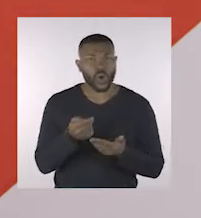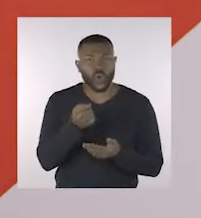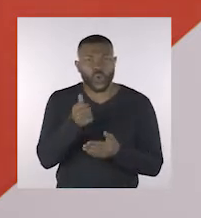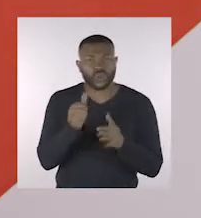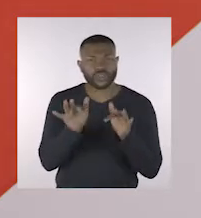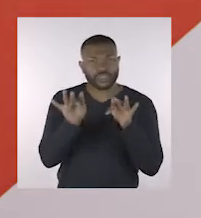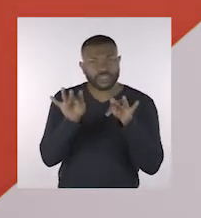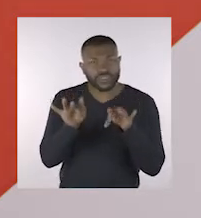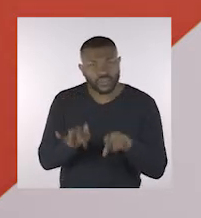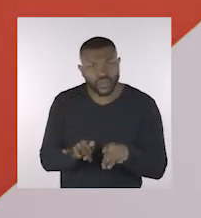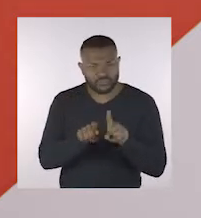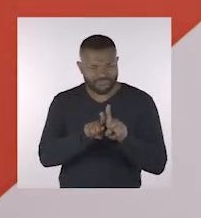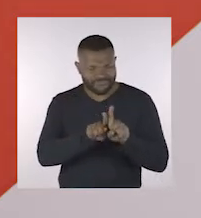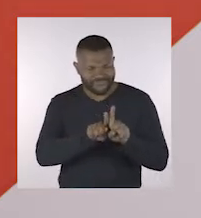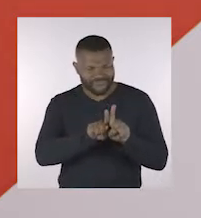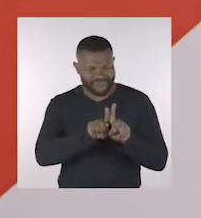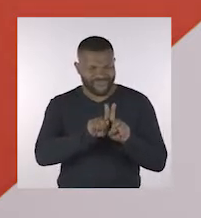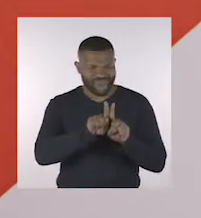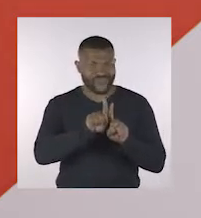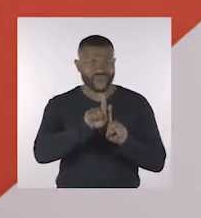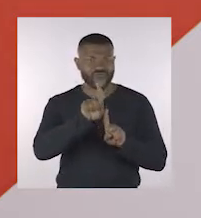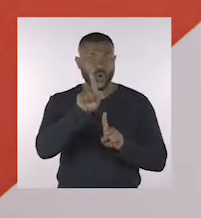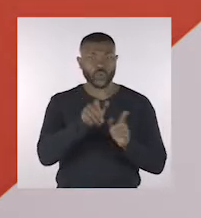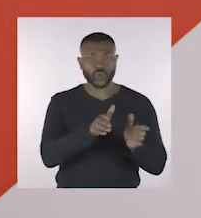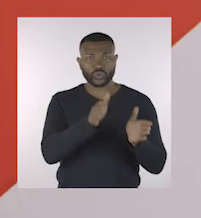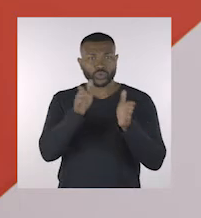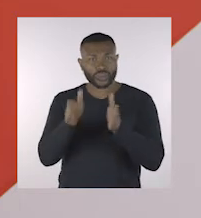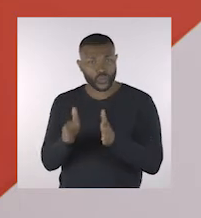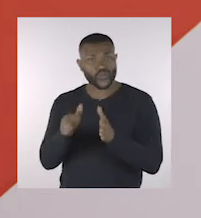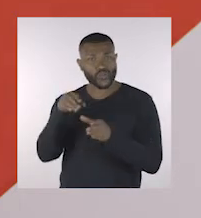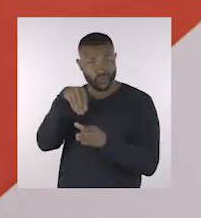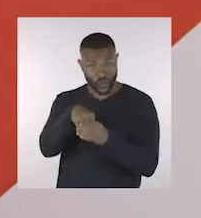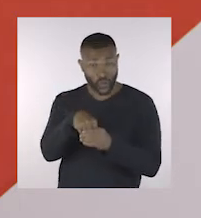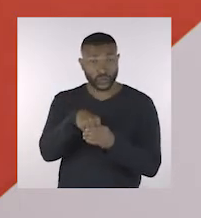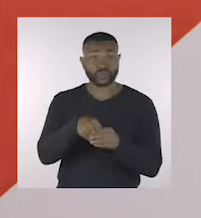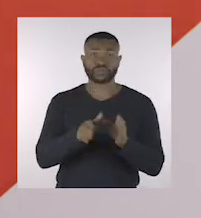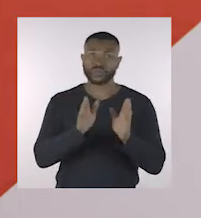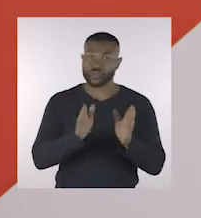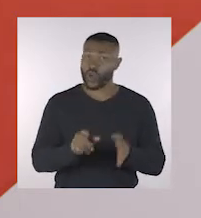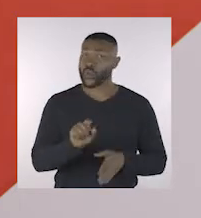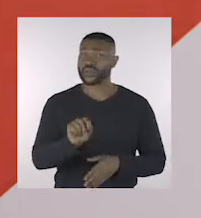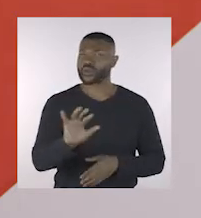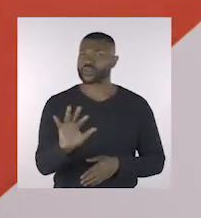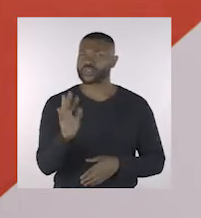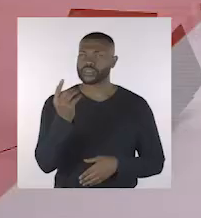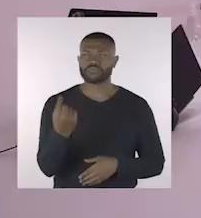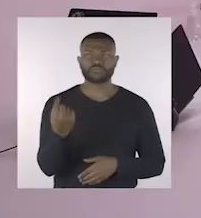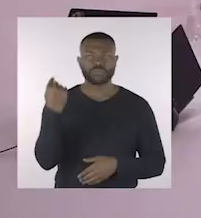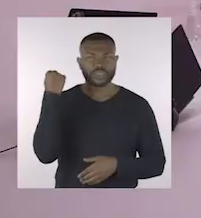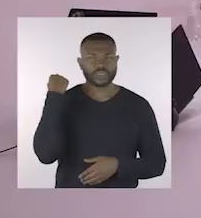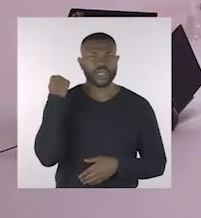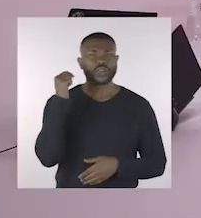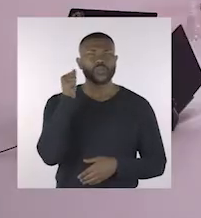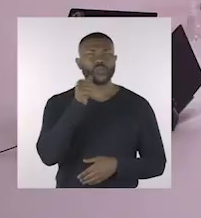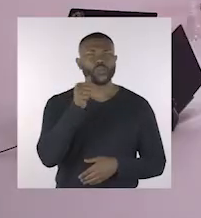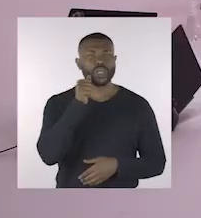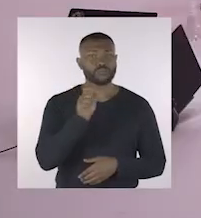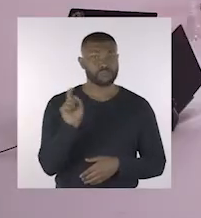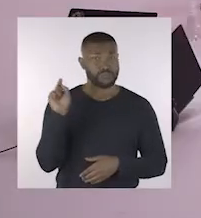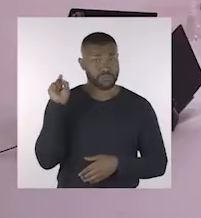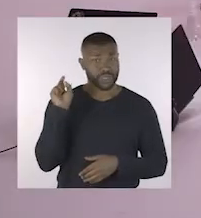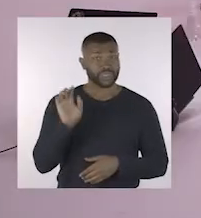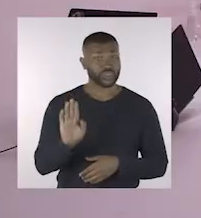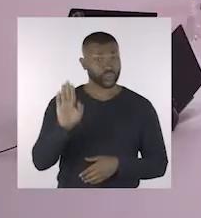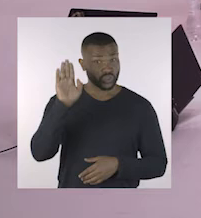só na reta final que que nós somos para o segundo turno e teve uma vez na hora de na época da marca a